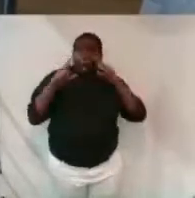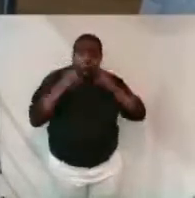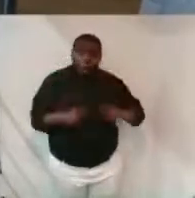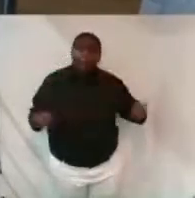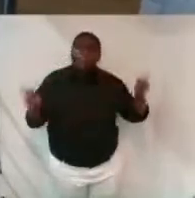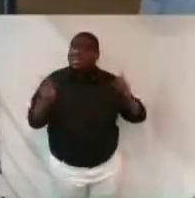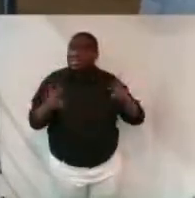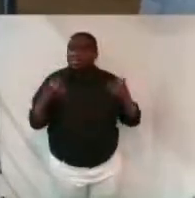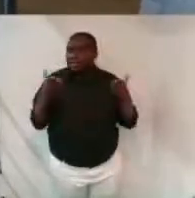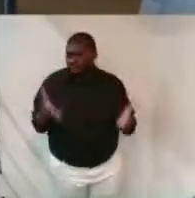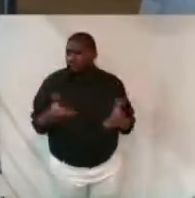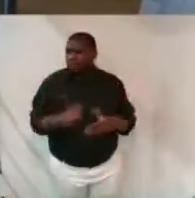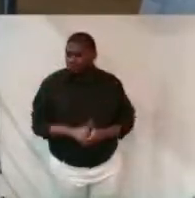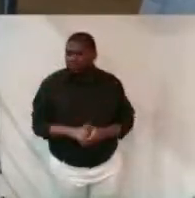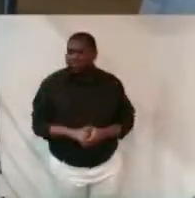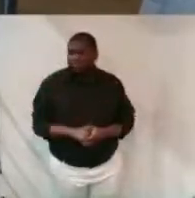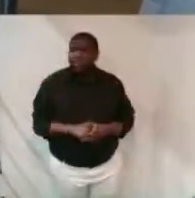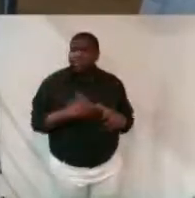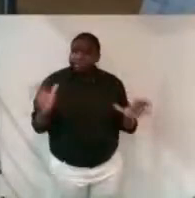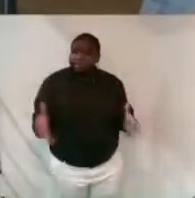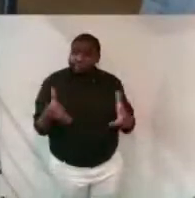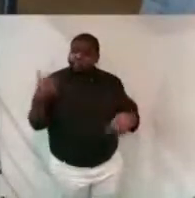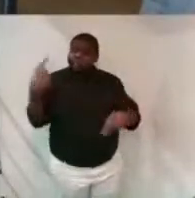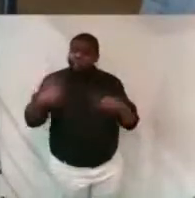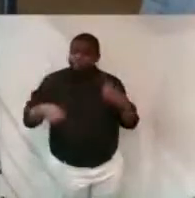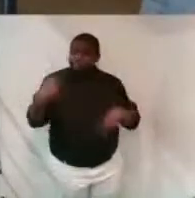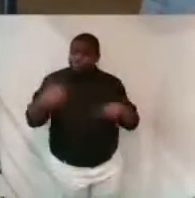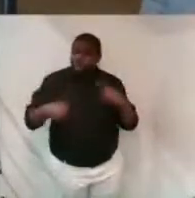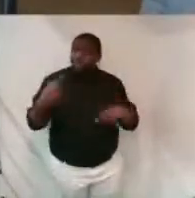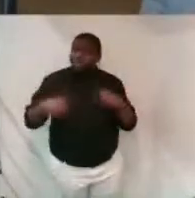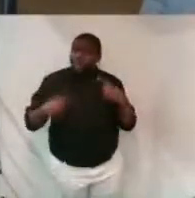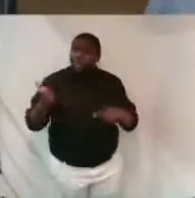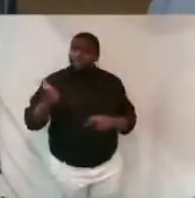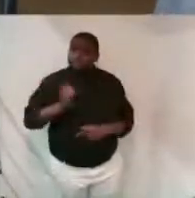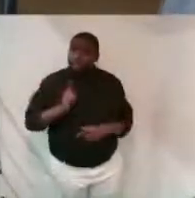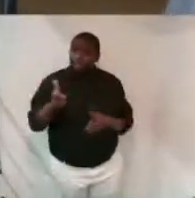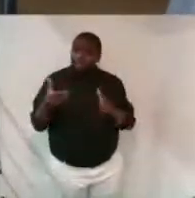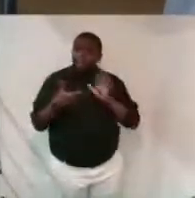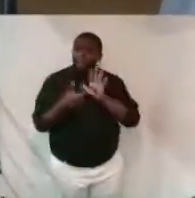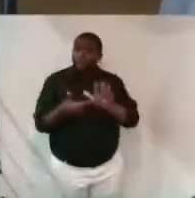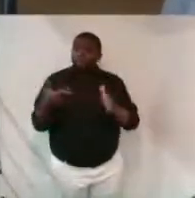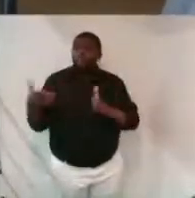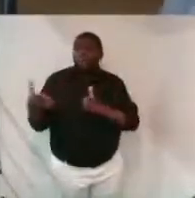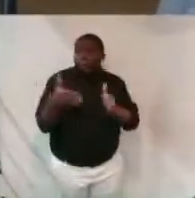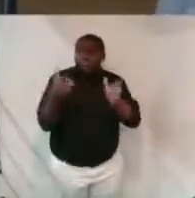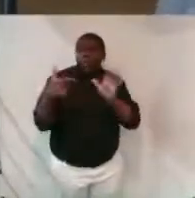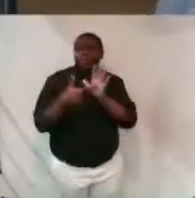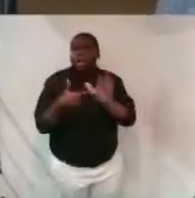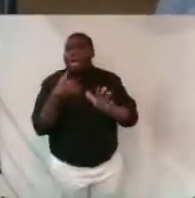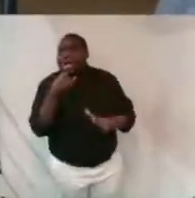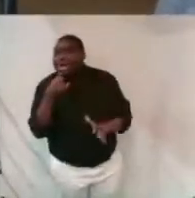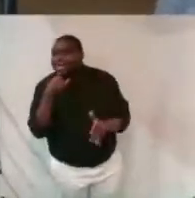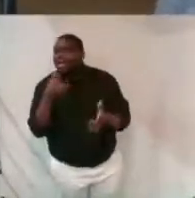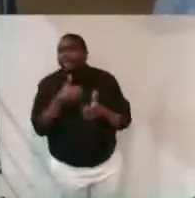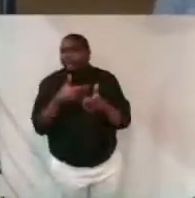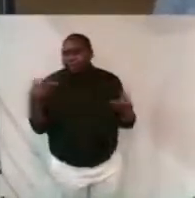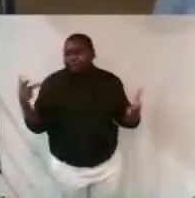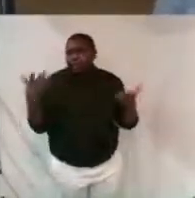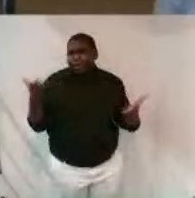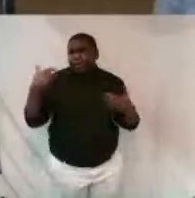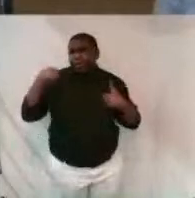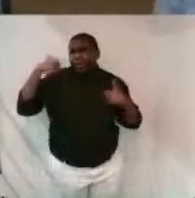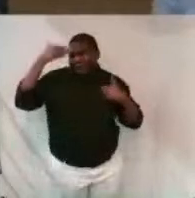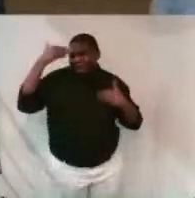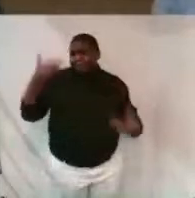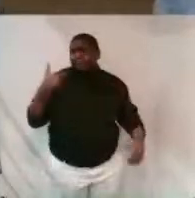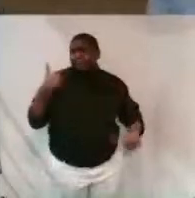disso e induzir que essa política seja instituída, mostrando os caminhos, mostrando exemplos, mostrando o que deu certo e o que não deu certo. Então, agradeço muito